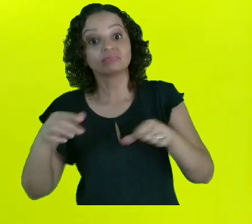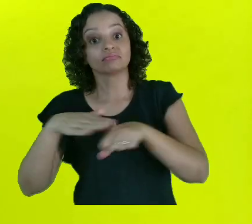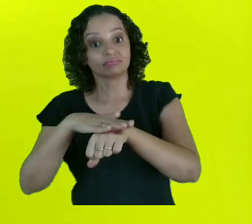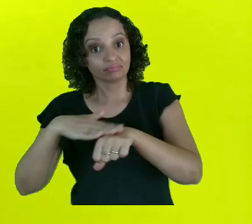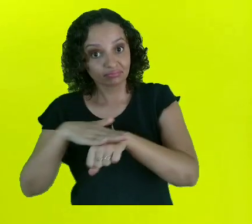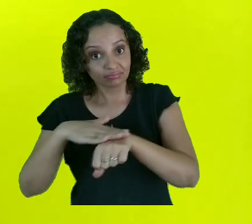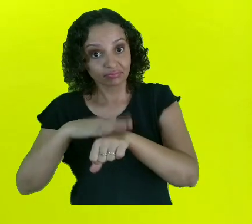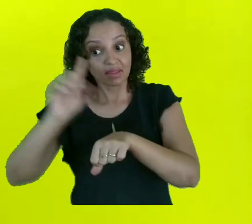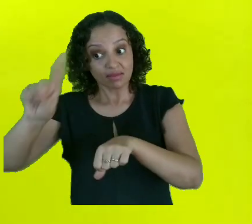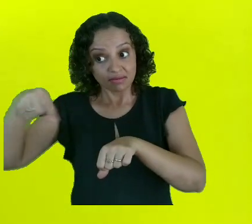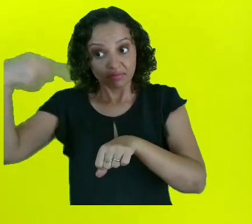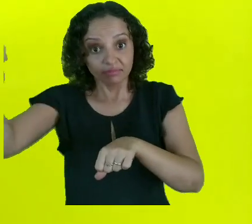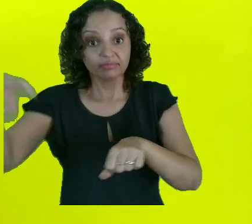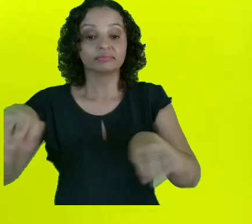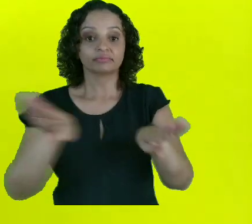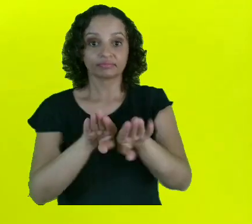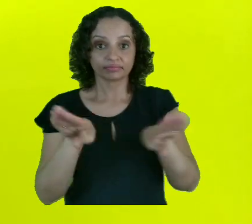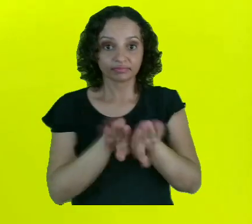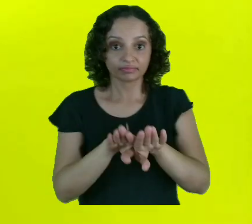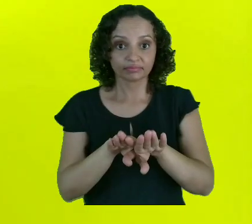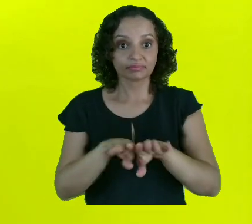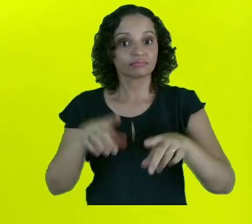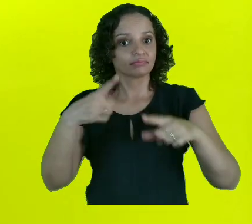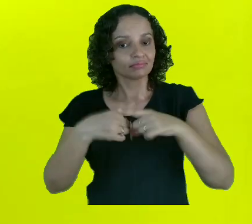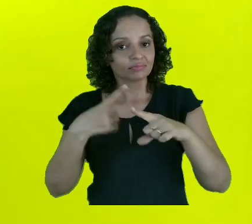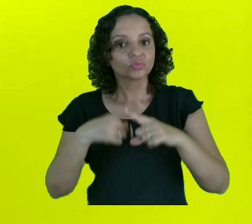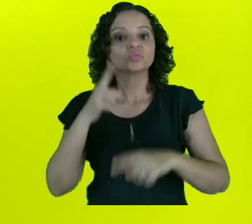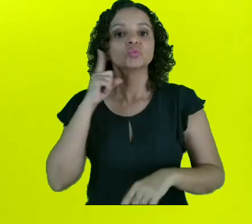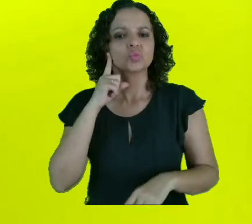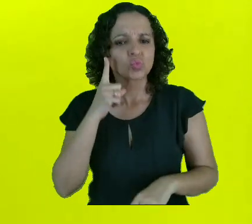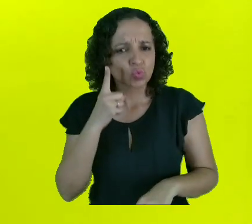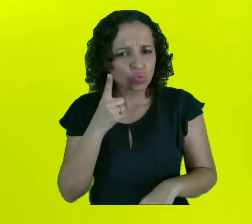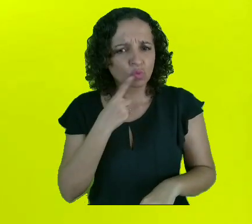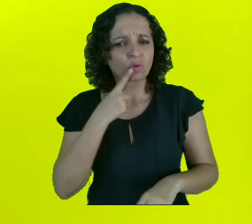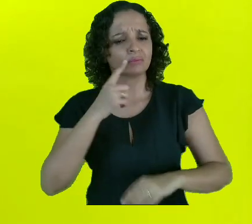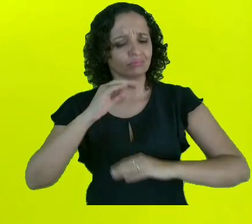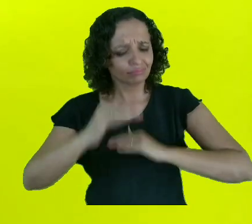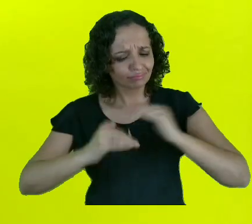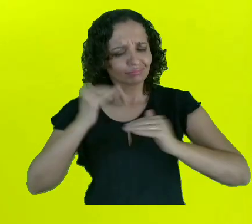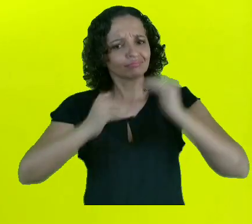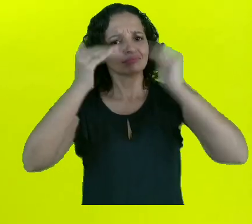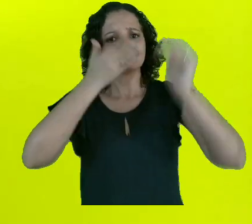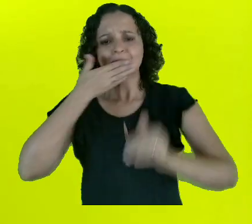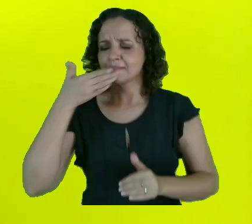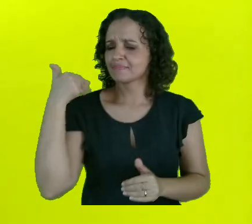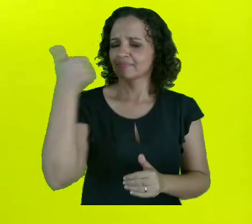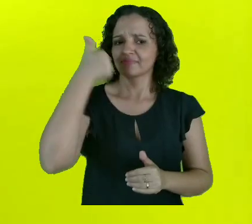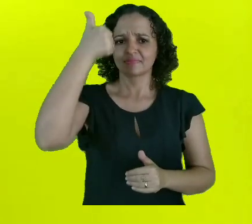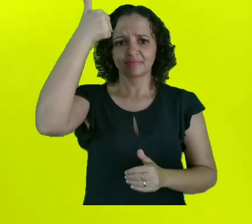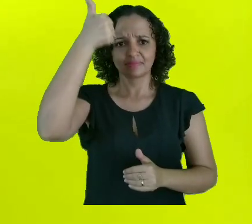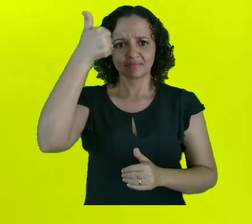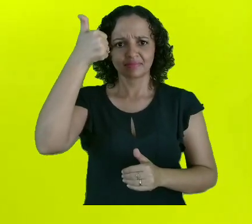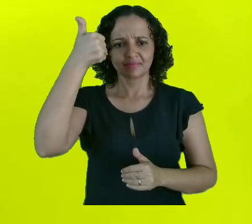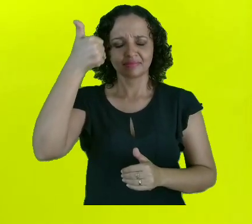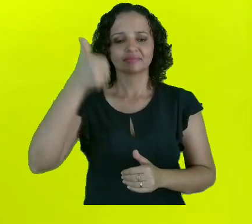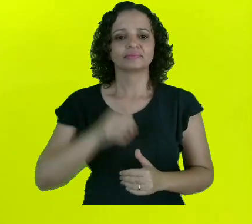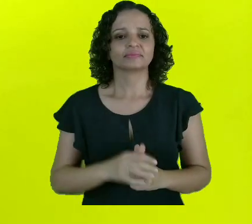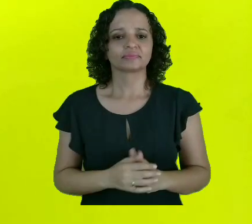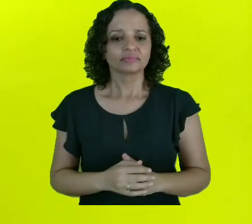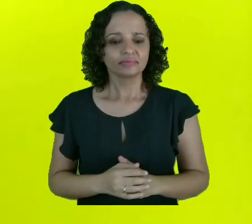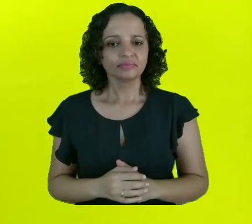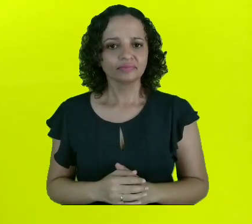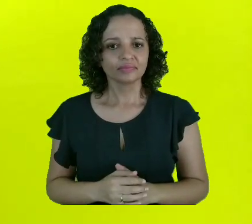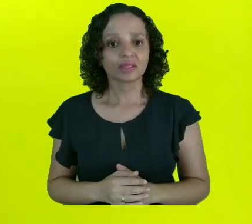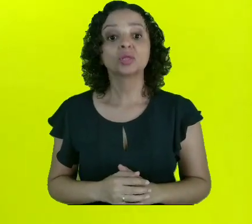que o aluno surdo possa apropriar-se, possa desenvolver-se o melhor